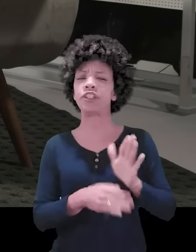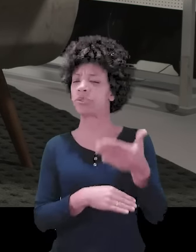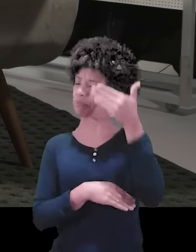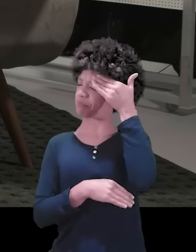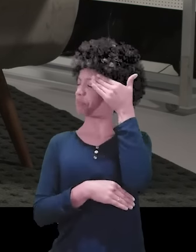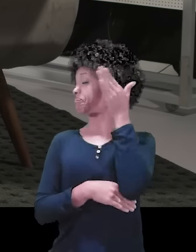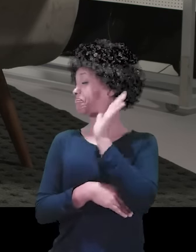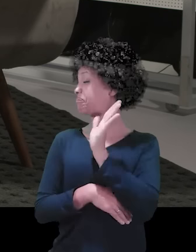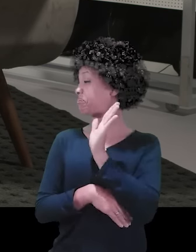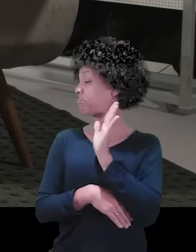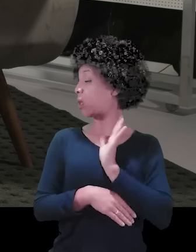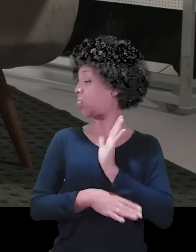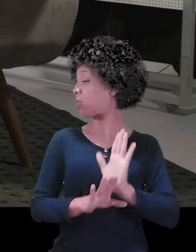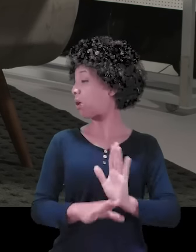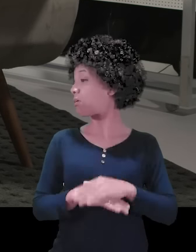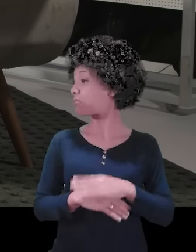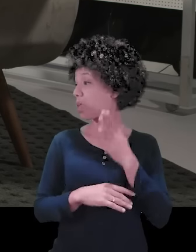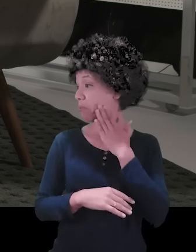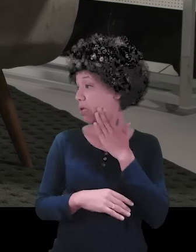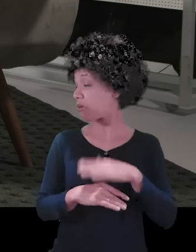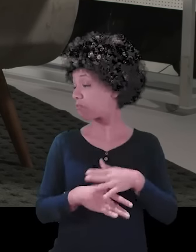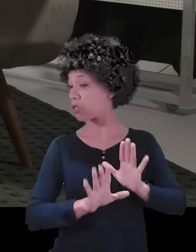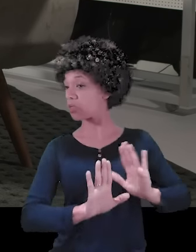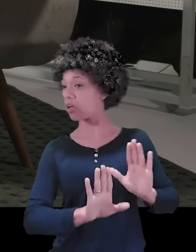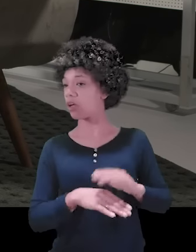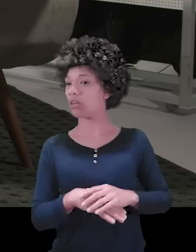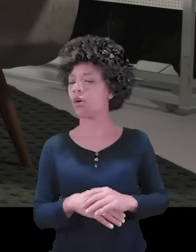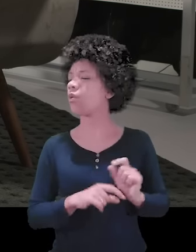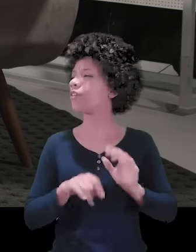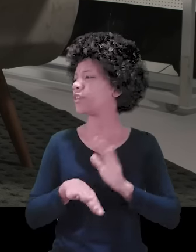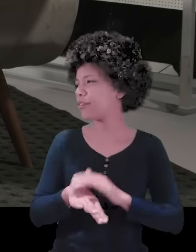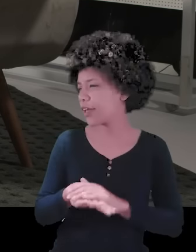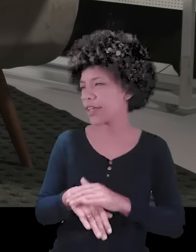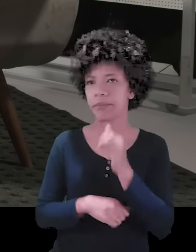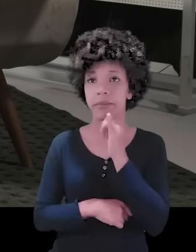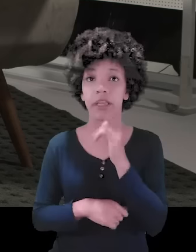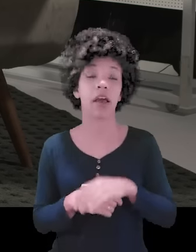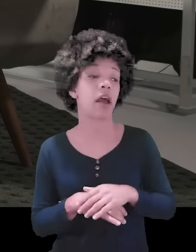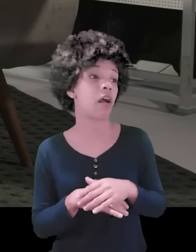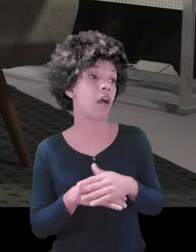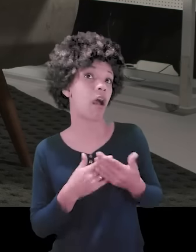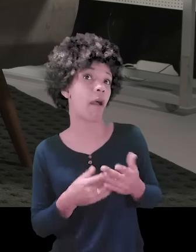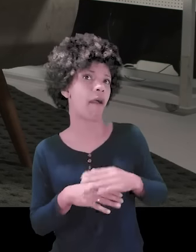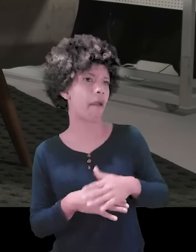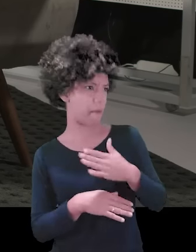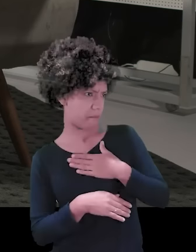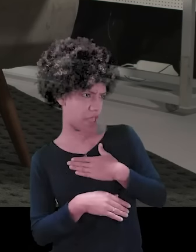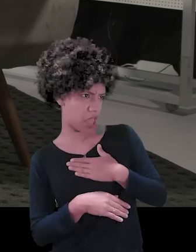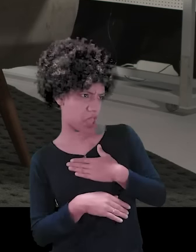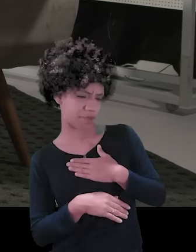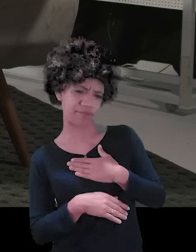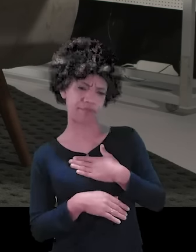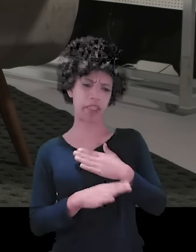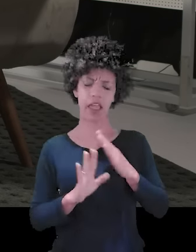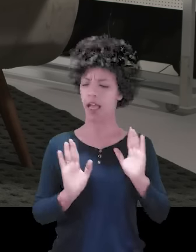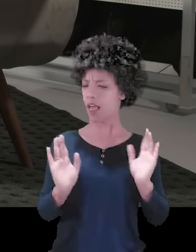tipo assim assim né Você fez não o tempo todo aqui é isso aí tipo assim parece mas